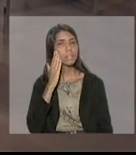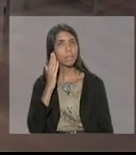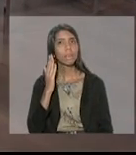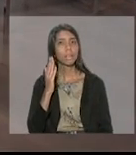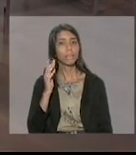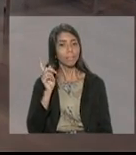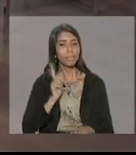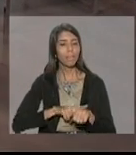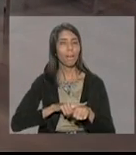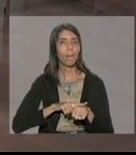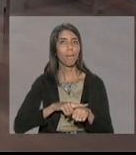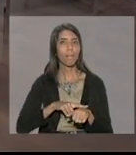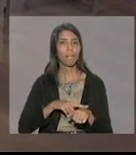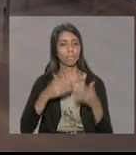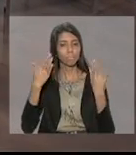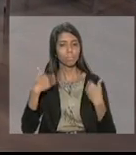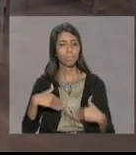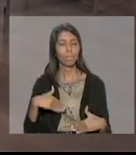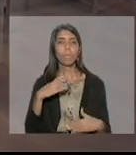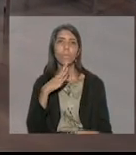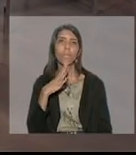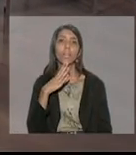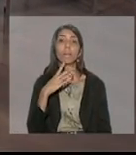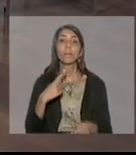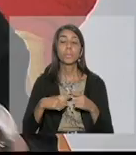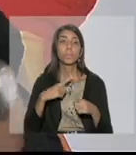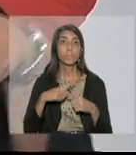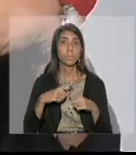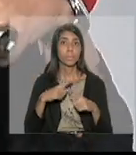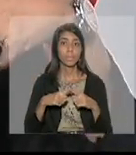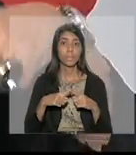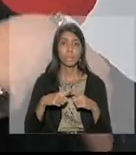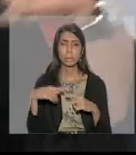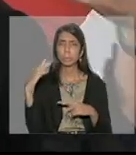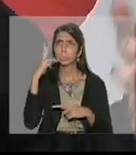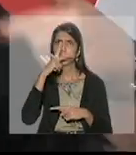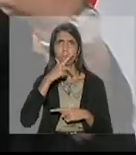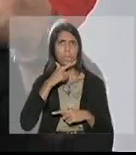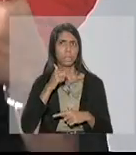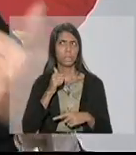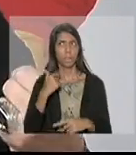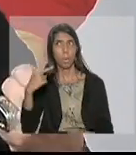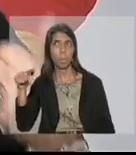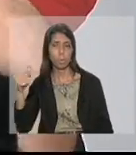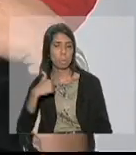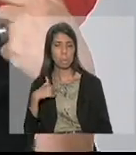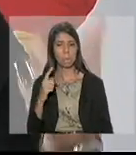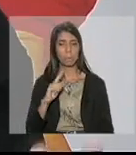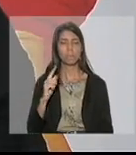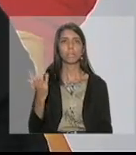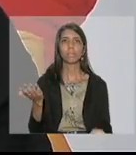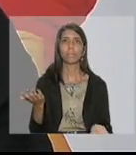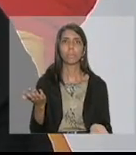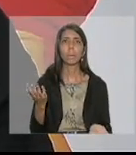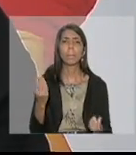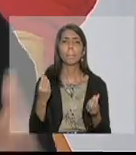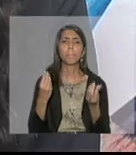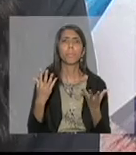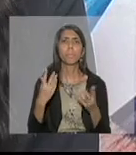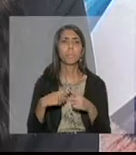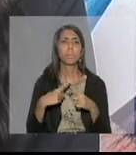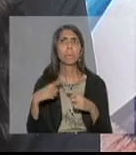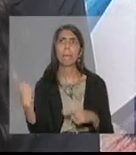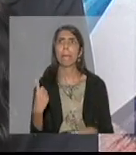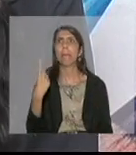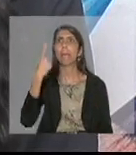reconheci exatamente nesse momento, né? Como é? Por que belíssima é sempre o outro? Eu não posso ser. Por que tem que ser alta